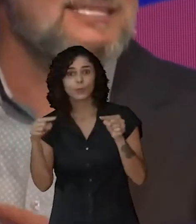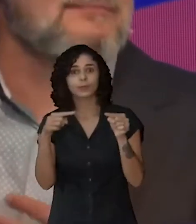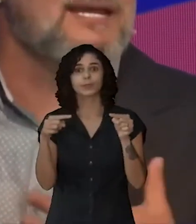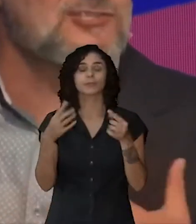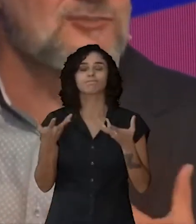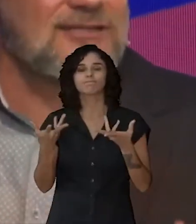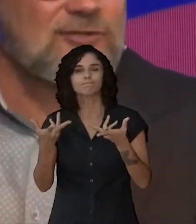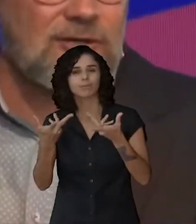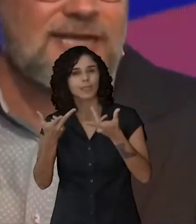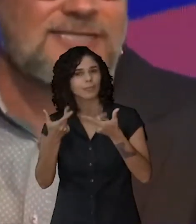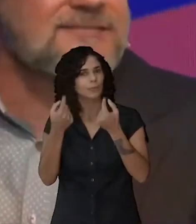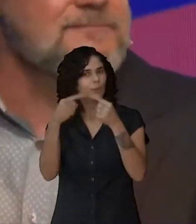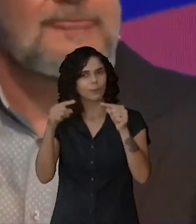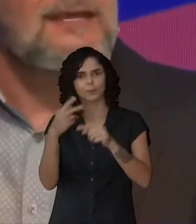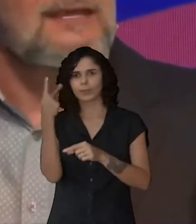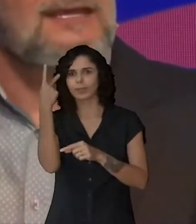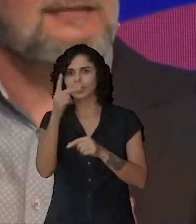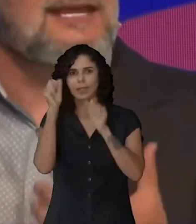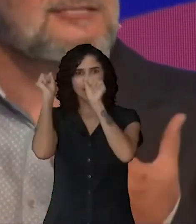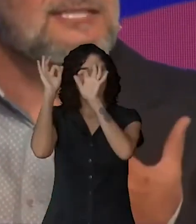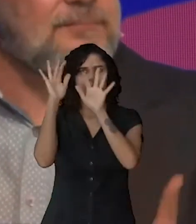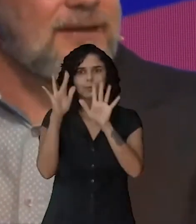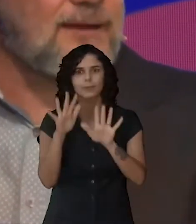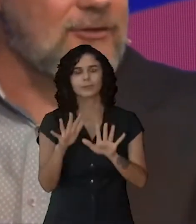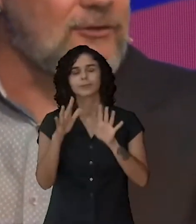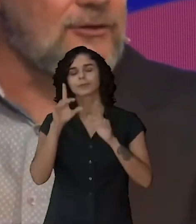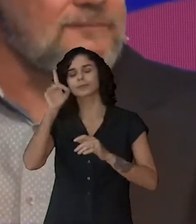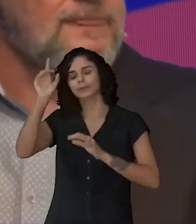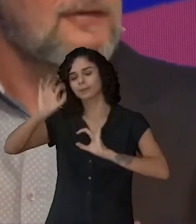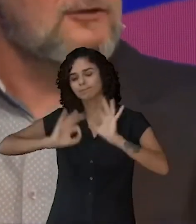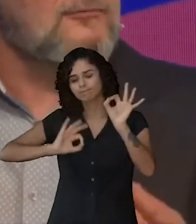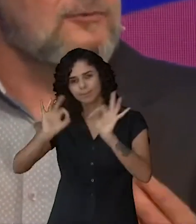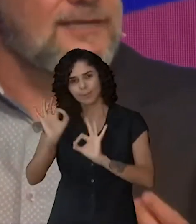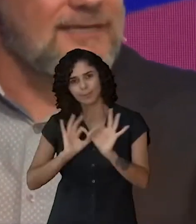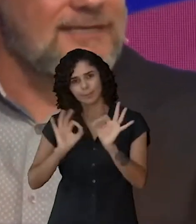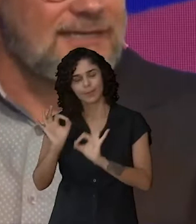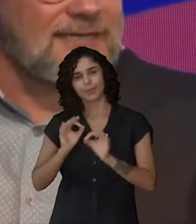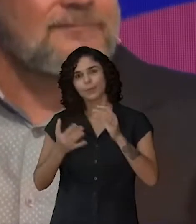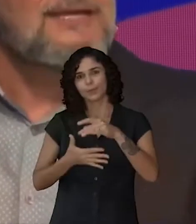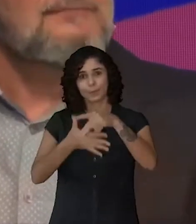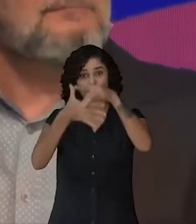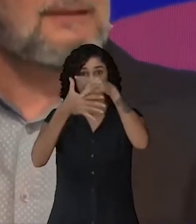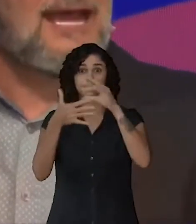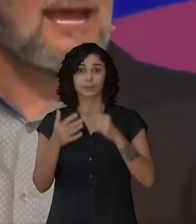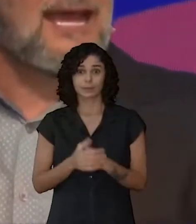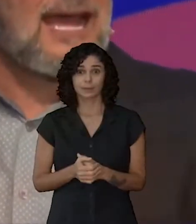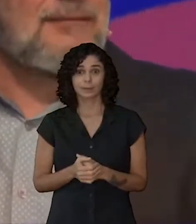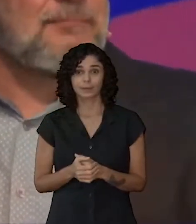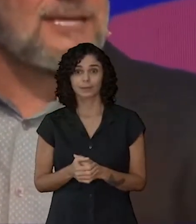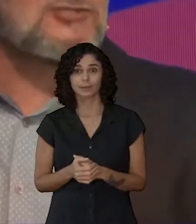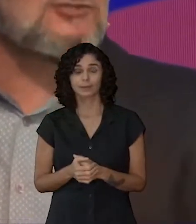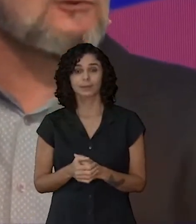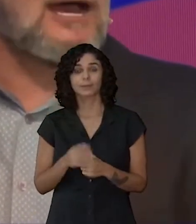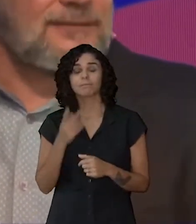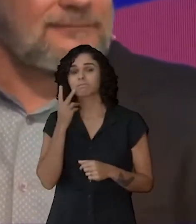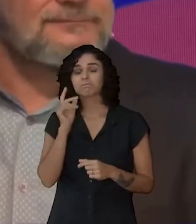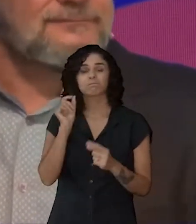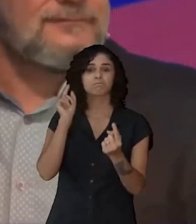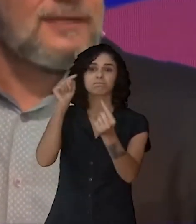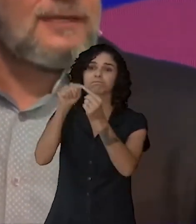lindas, abençoadoras. E Deus a preparou como líder para